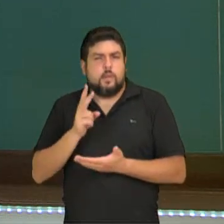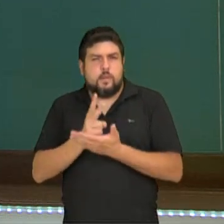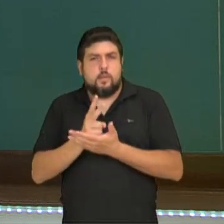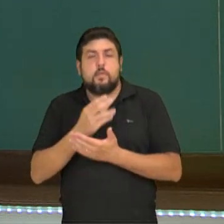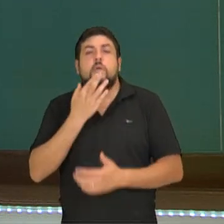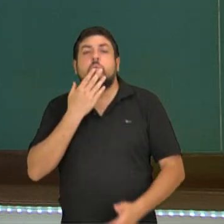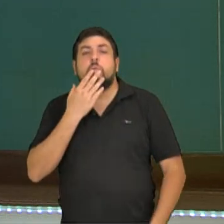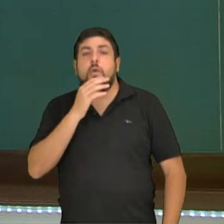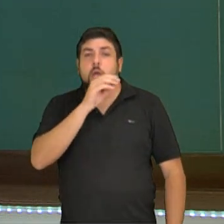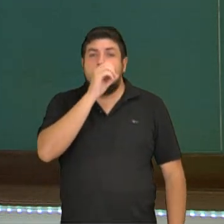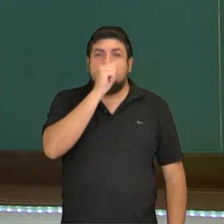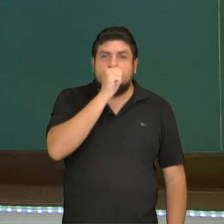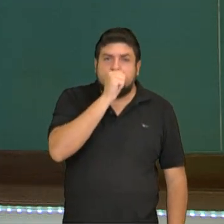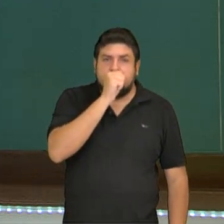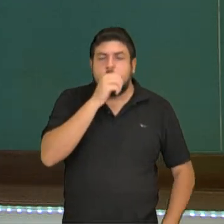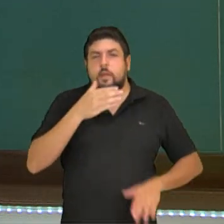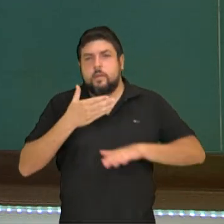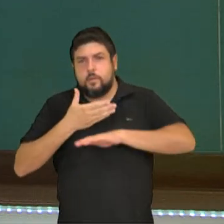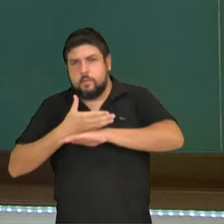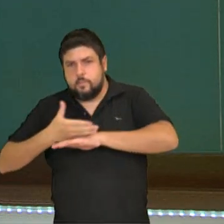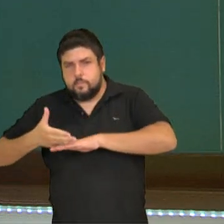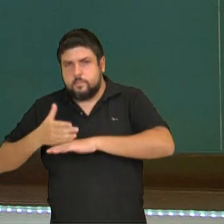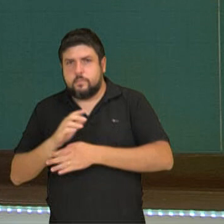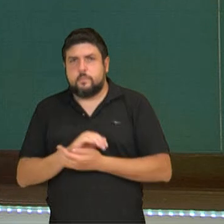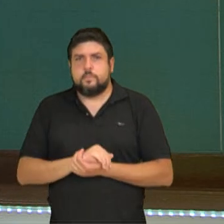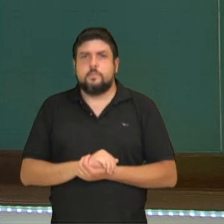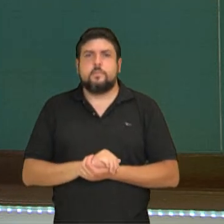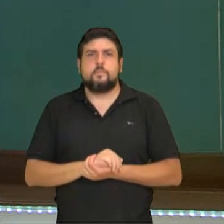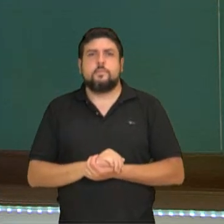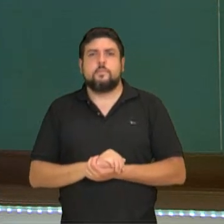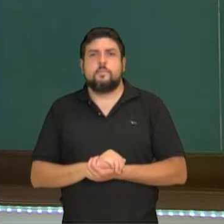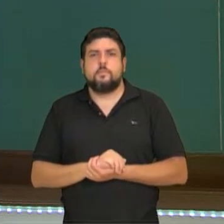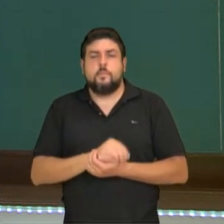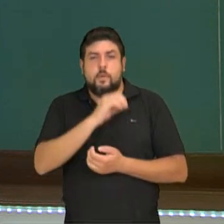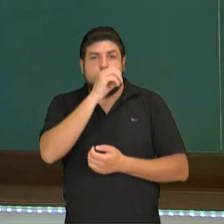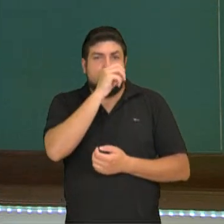branco, já vão se familiarizando. Então, são esses pontos